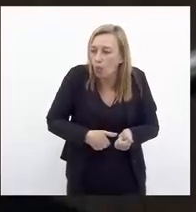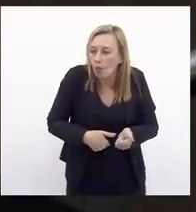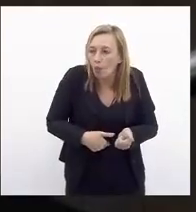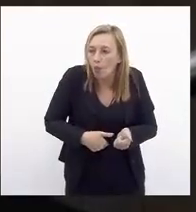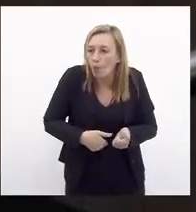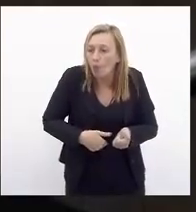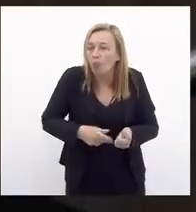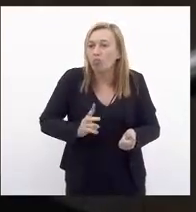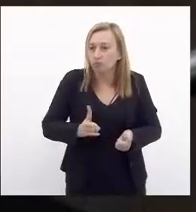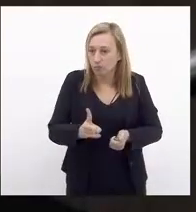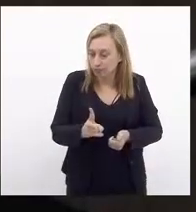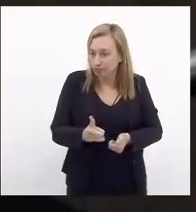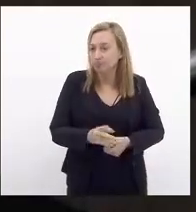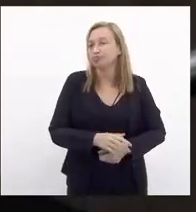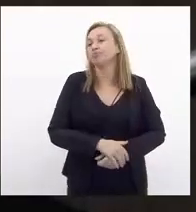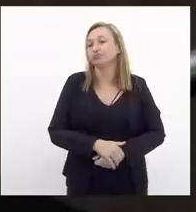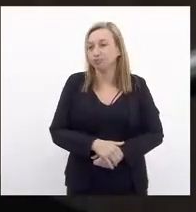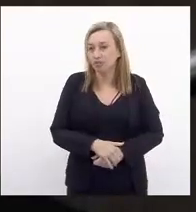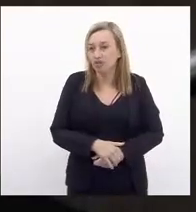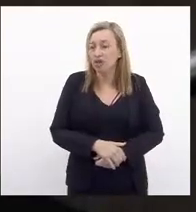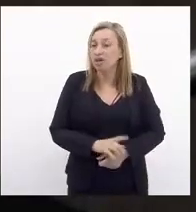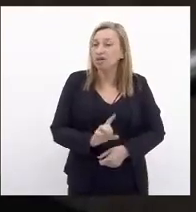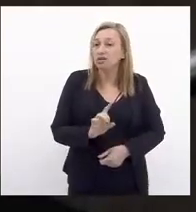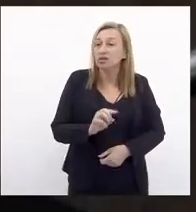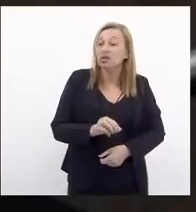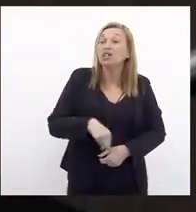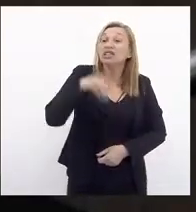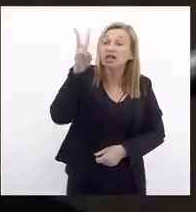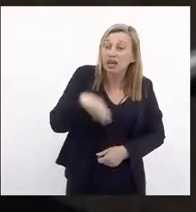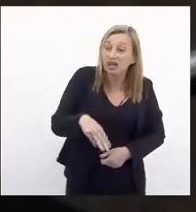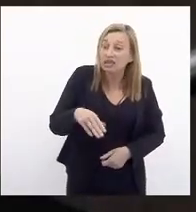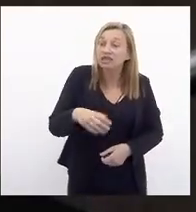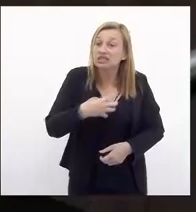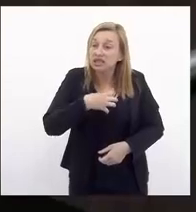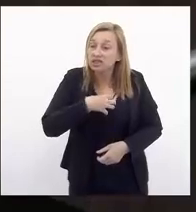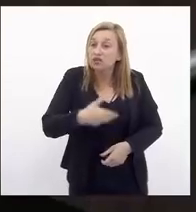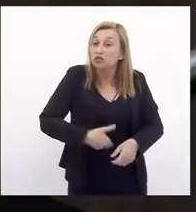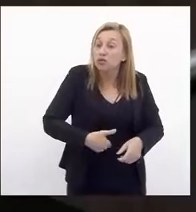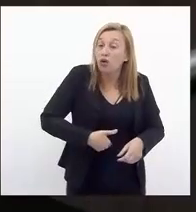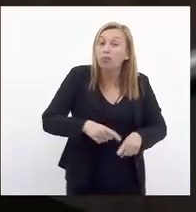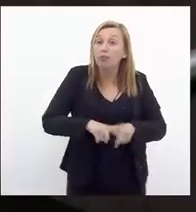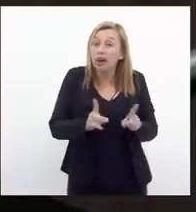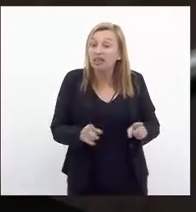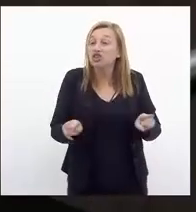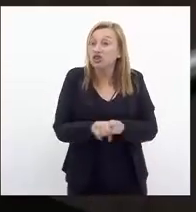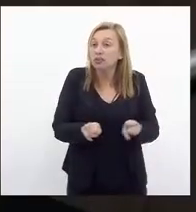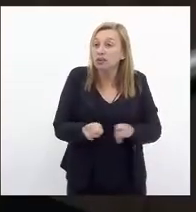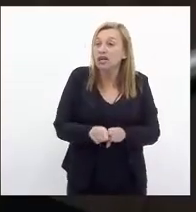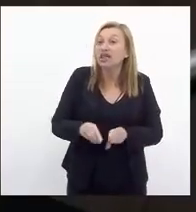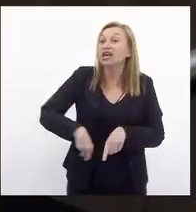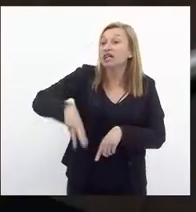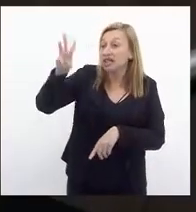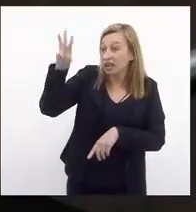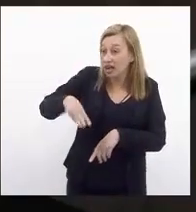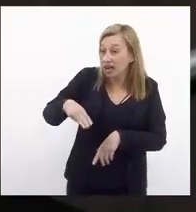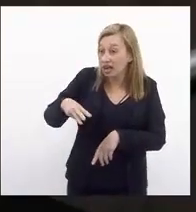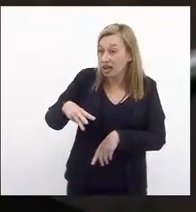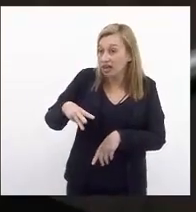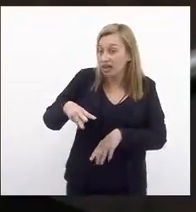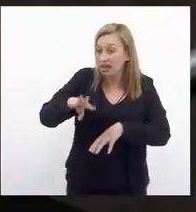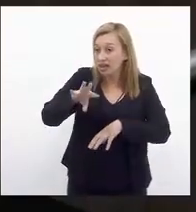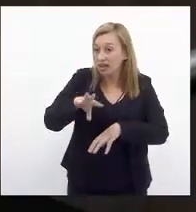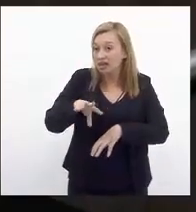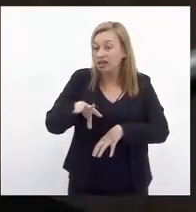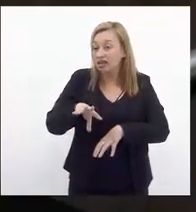diz a sua cega ela diz as suas pedra não só quem tá com fome mas diz a sua cega Também quem se compadece